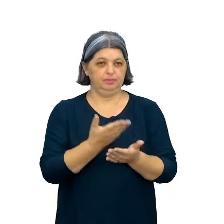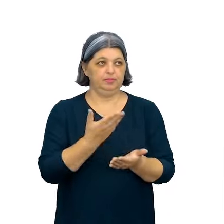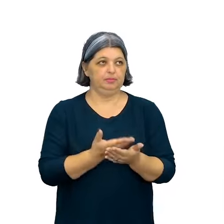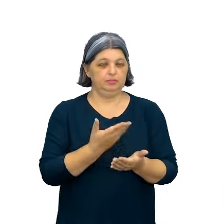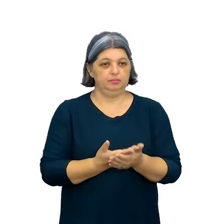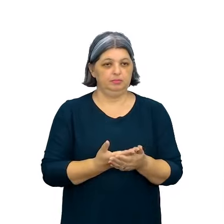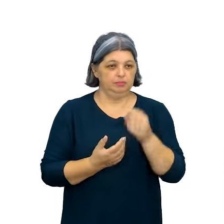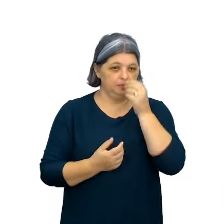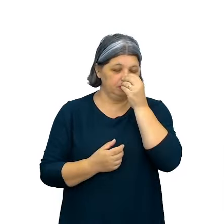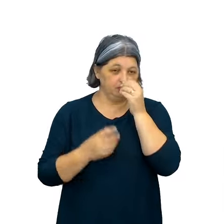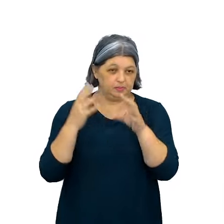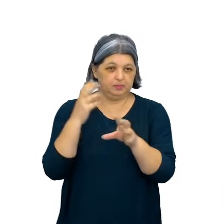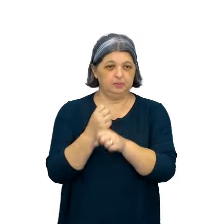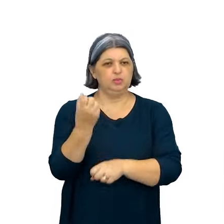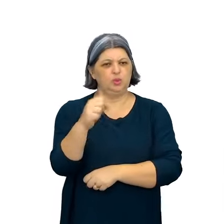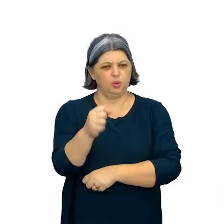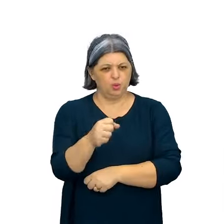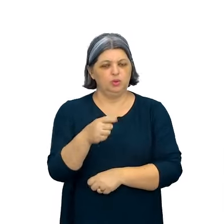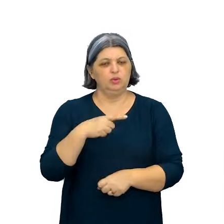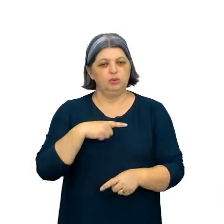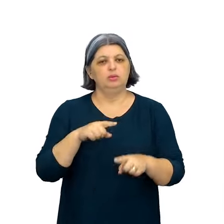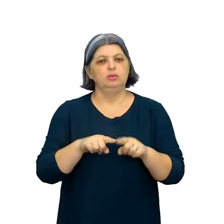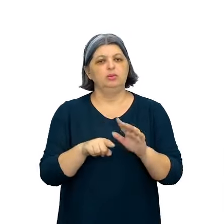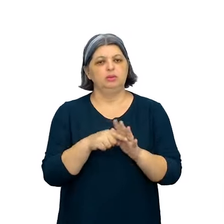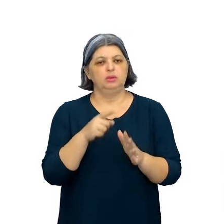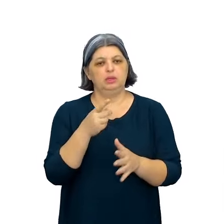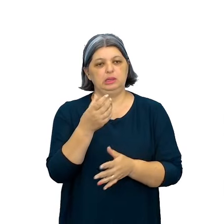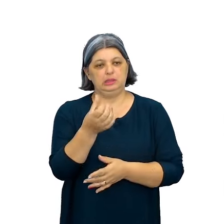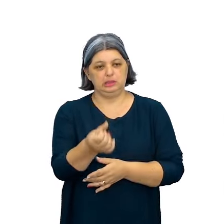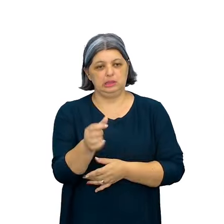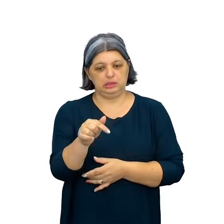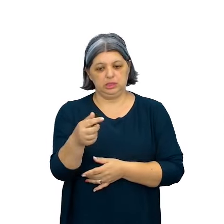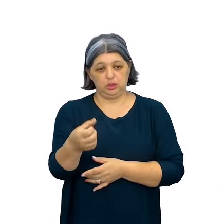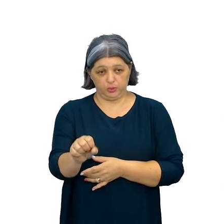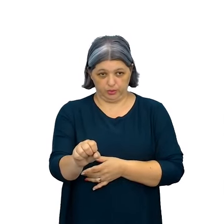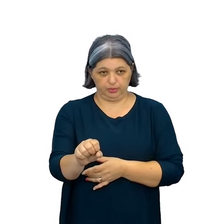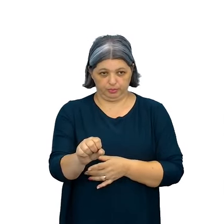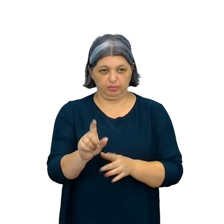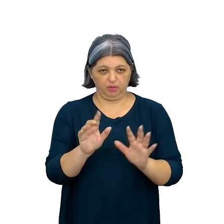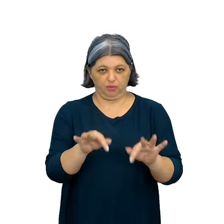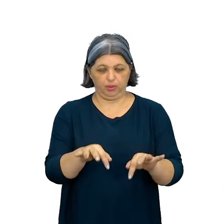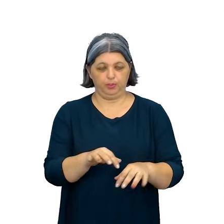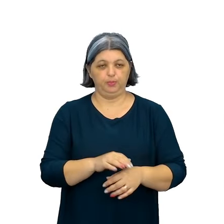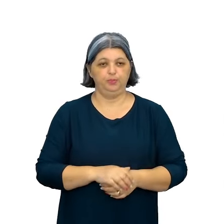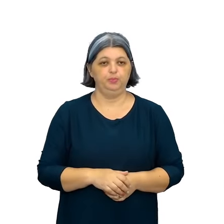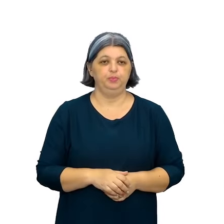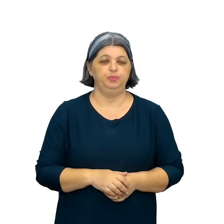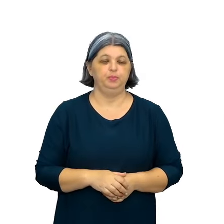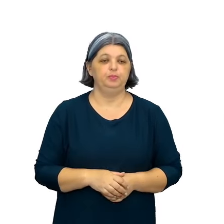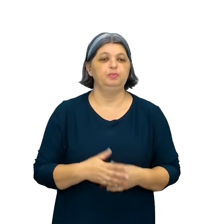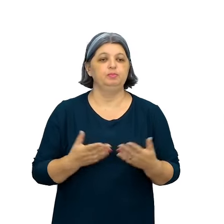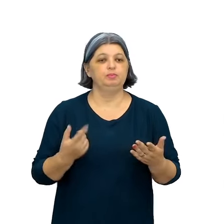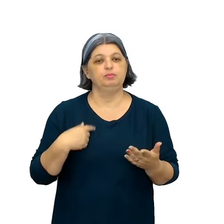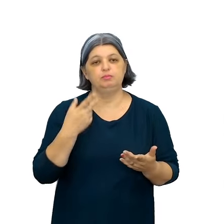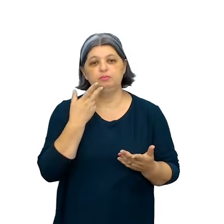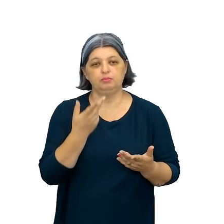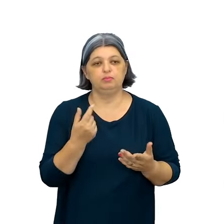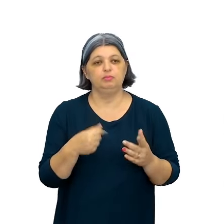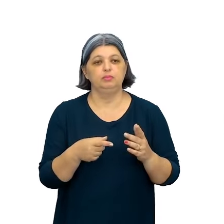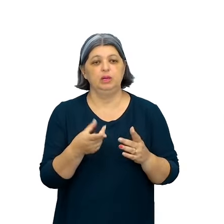8 aulas da sequência de atividade 6 e nós vamos trabalhar com as aulas 6, 7 e 8. Tá? Então vamos lá, falar das